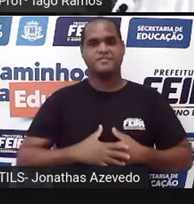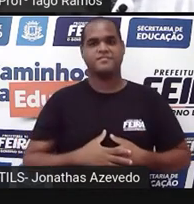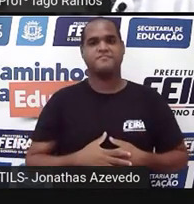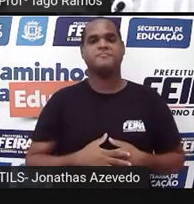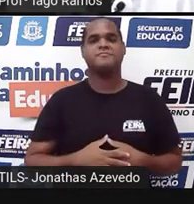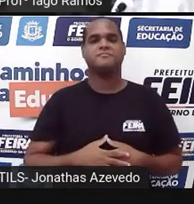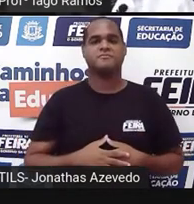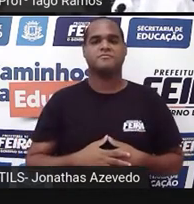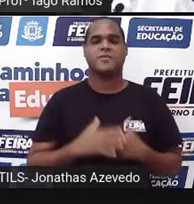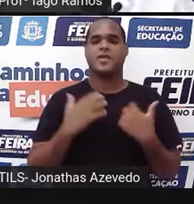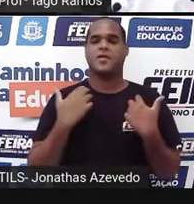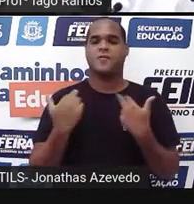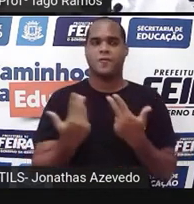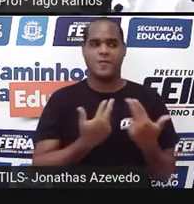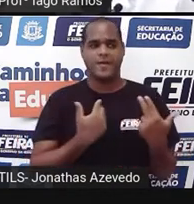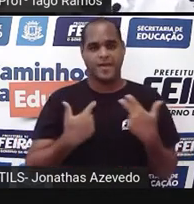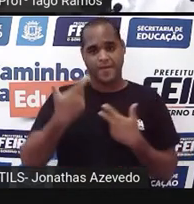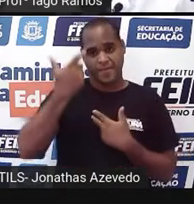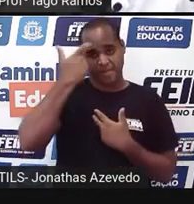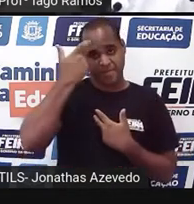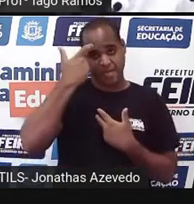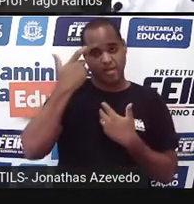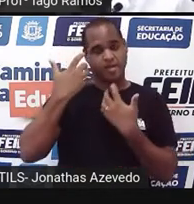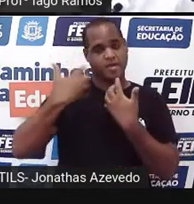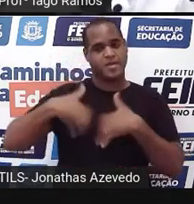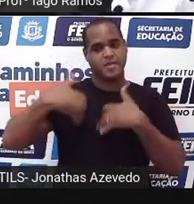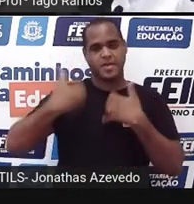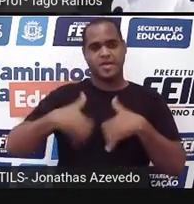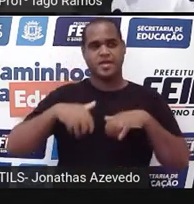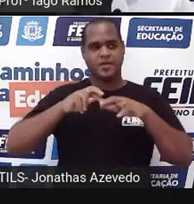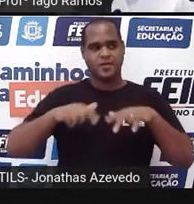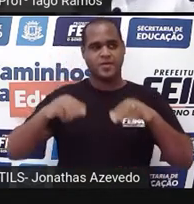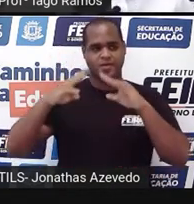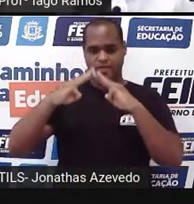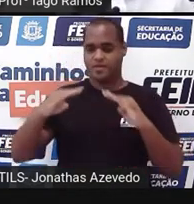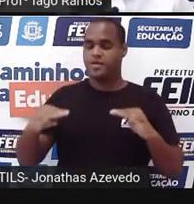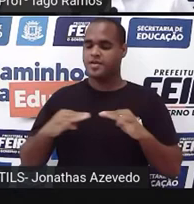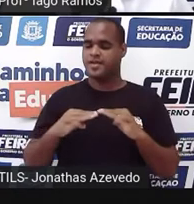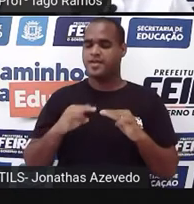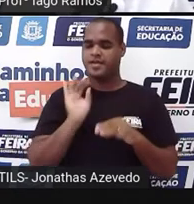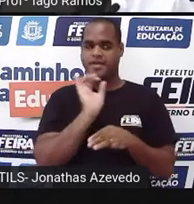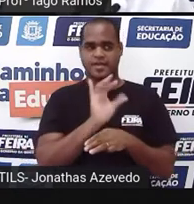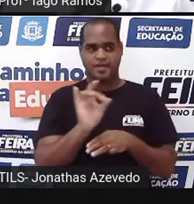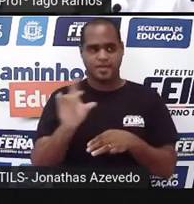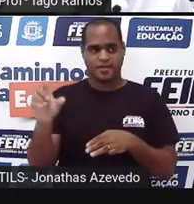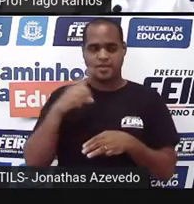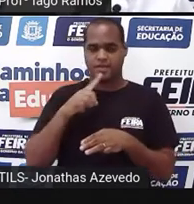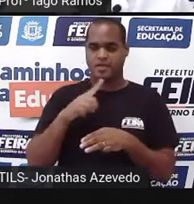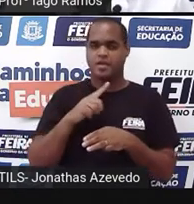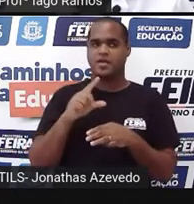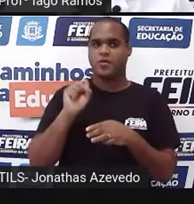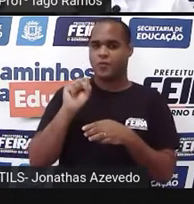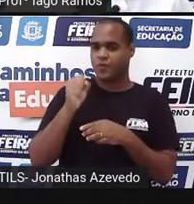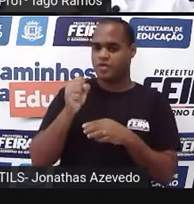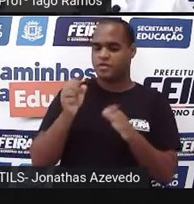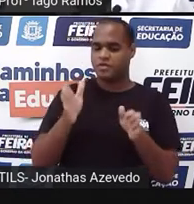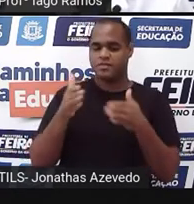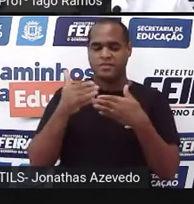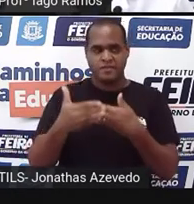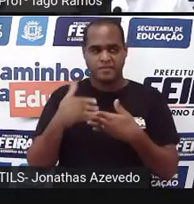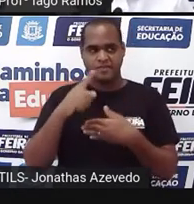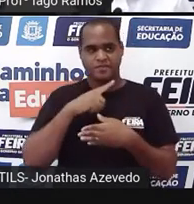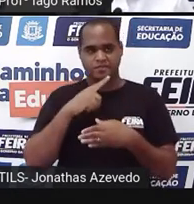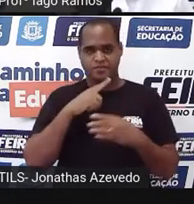é a mesma maneira eu vou pensar com a quantidade de pirâmides eu sei que em cada pirâmide eu vou fazer 18 cubos